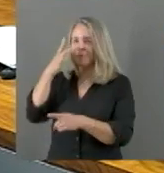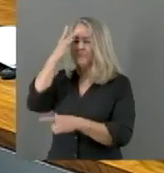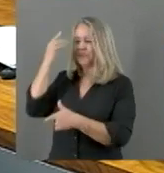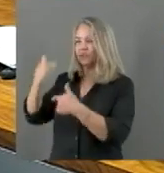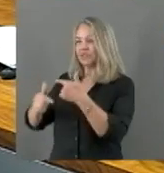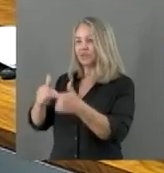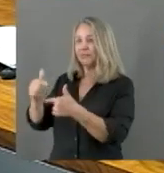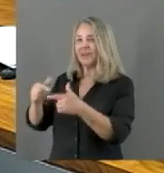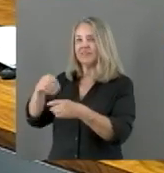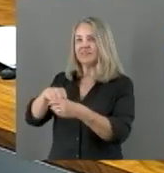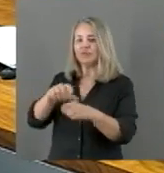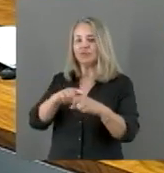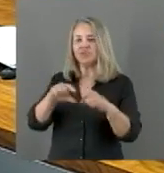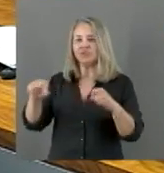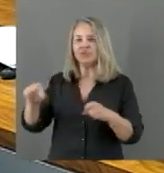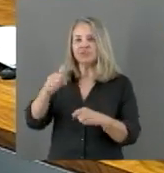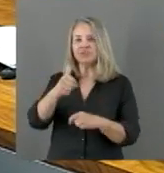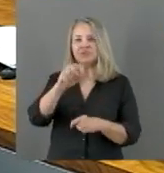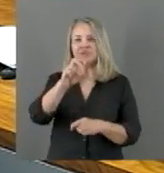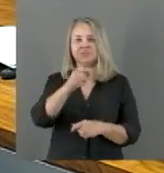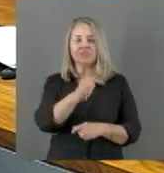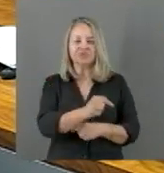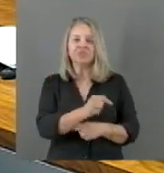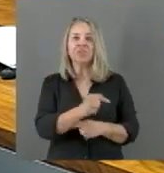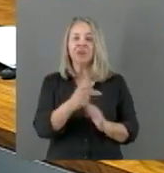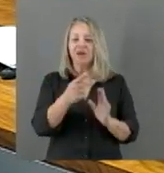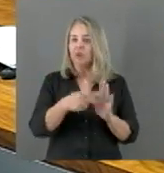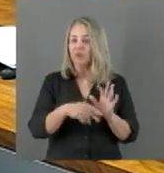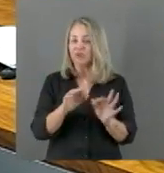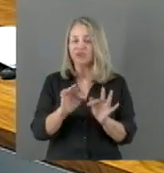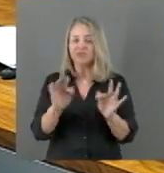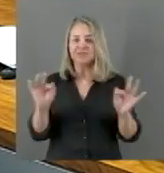357 de 2022. Senhor presidente, é um projeto simples,